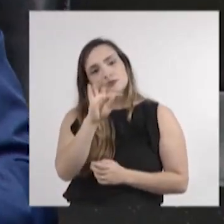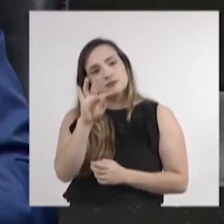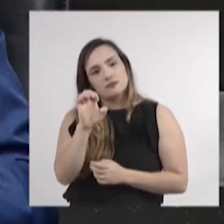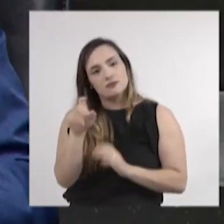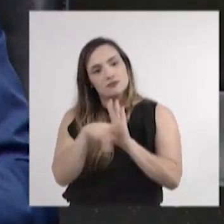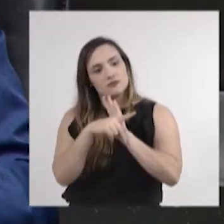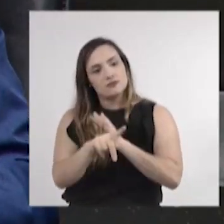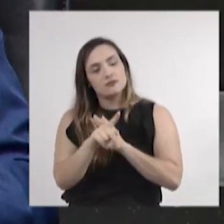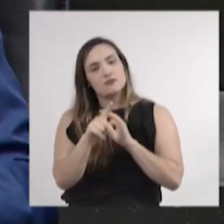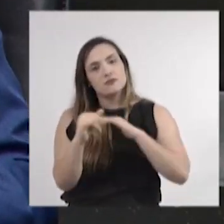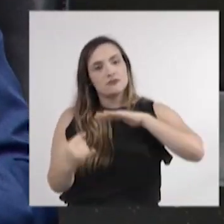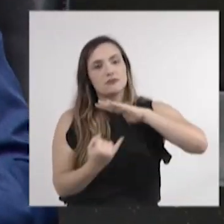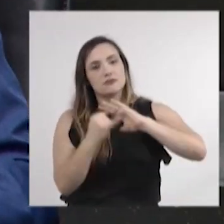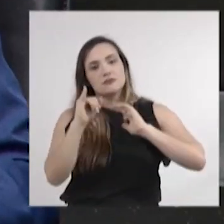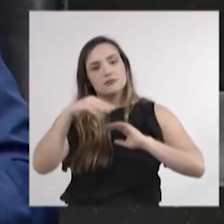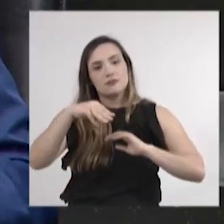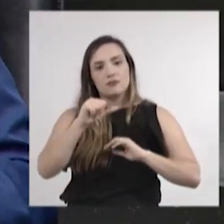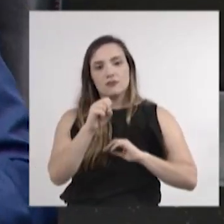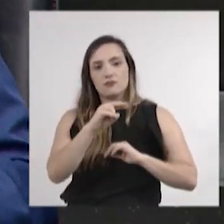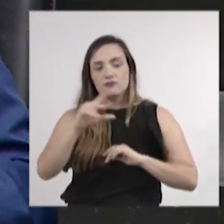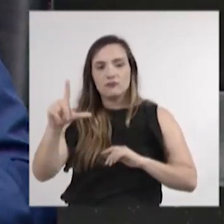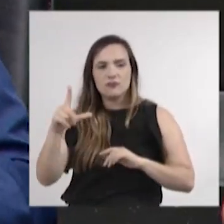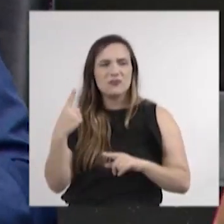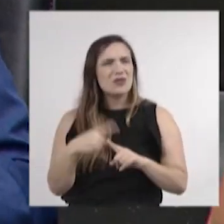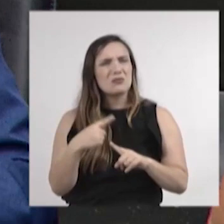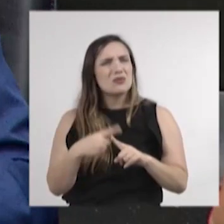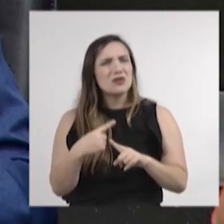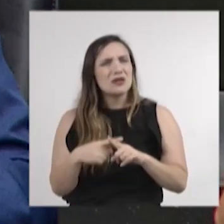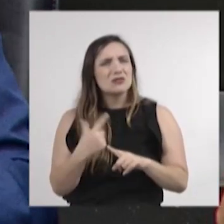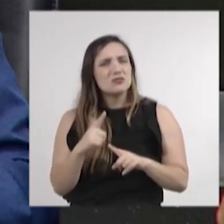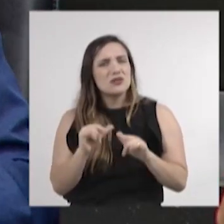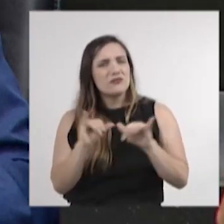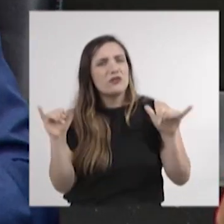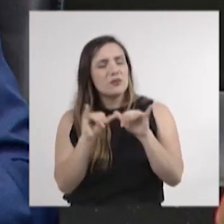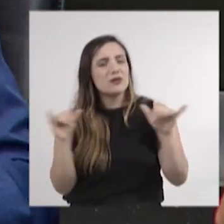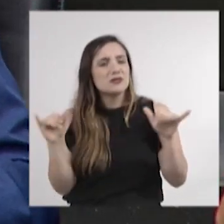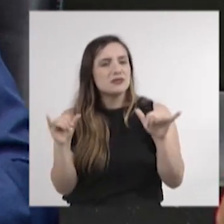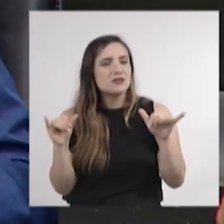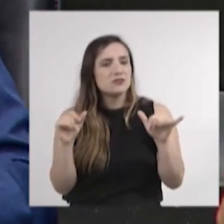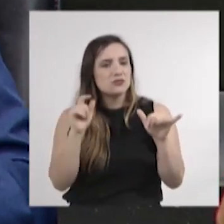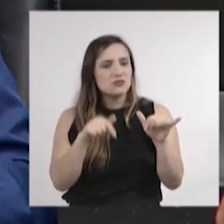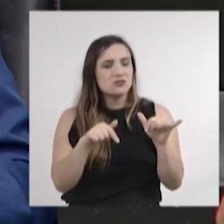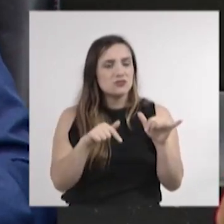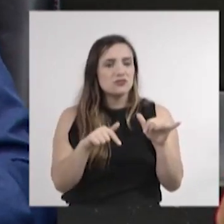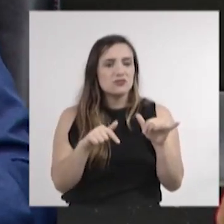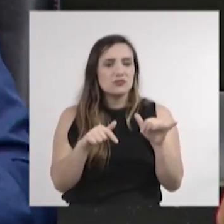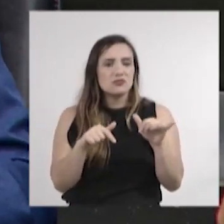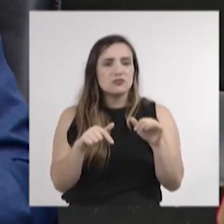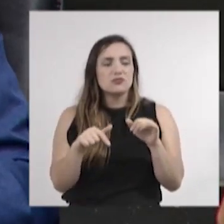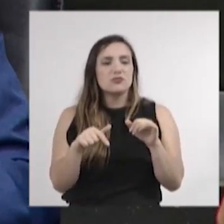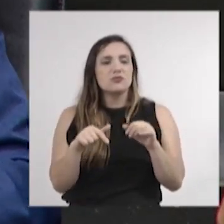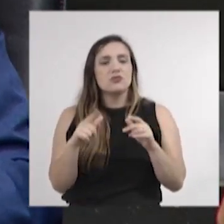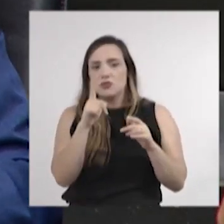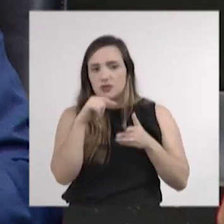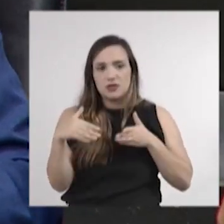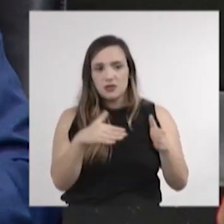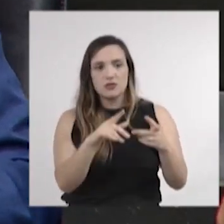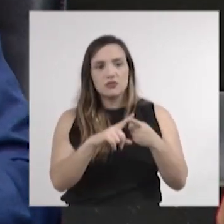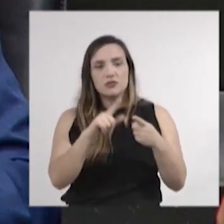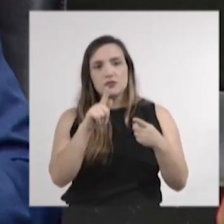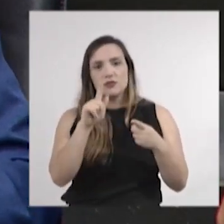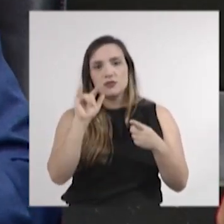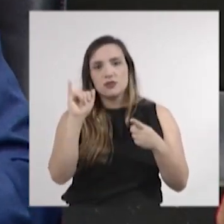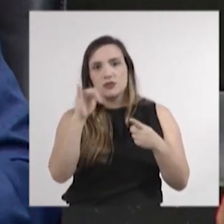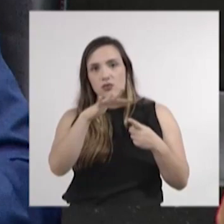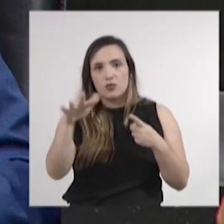tá? Por que não são divulgados os dados de vazão nos postos dos rios Iguatemi, Viema e Amambai? Pelo